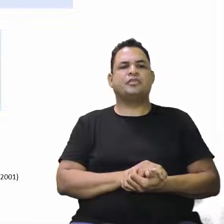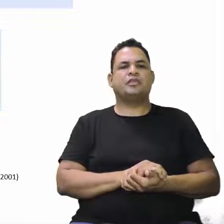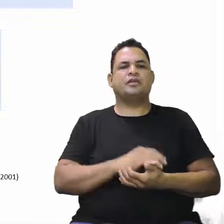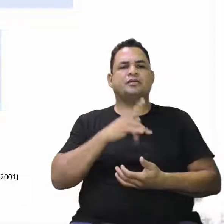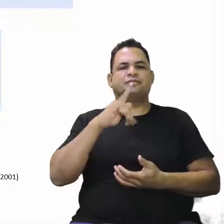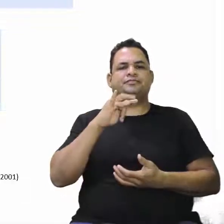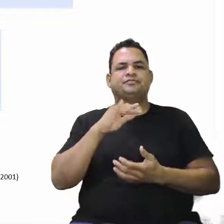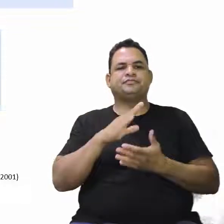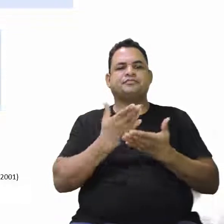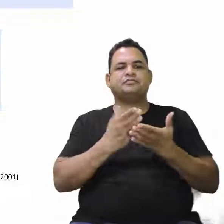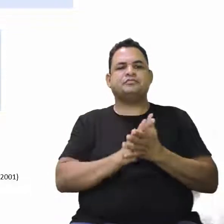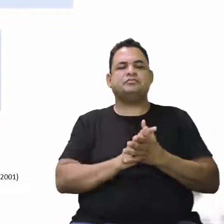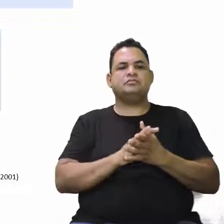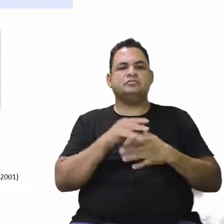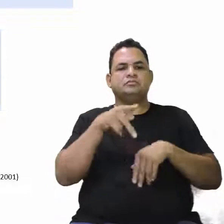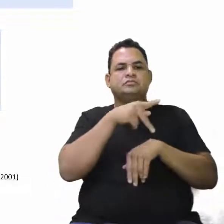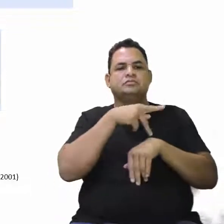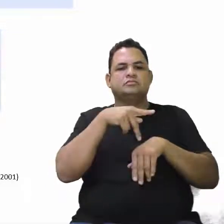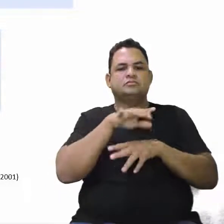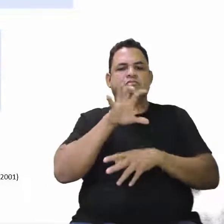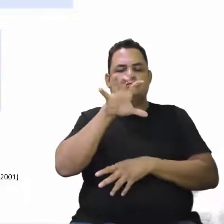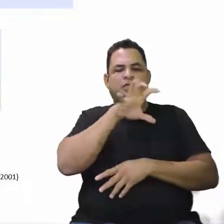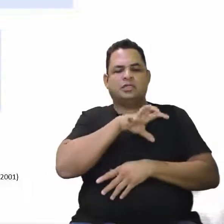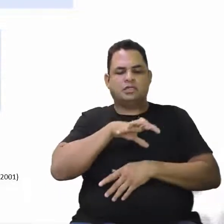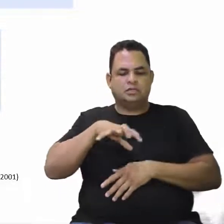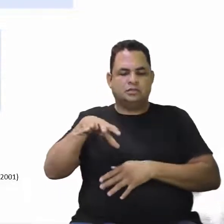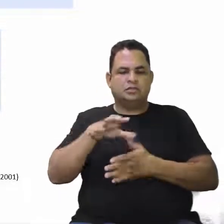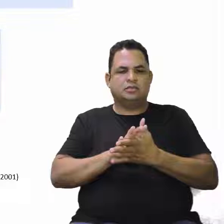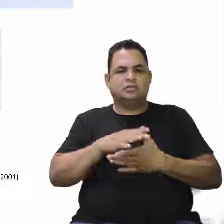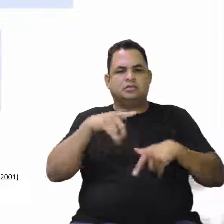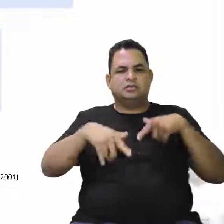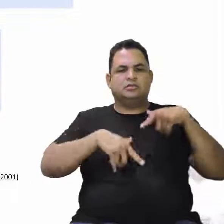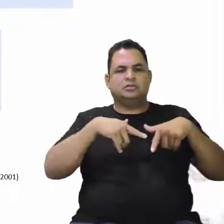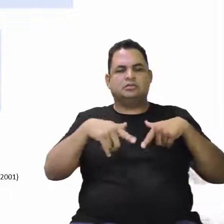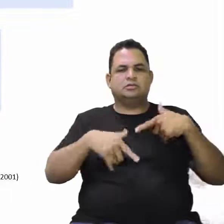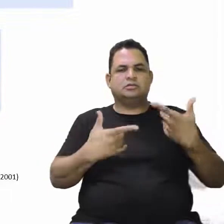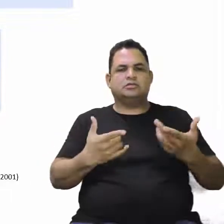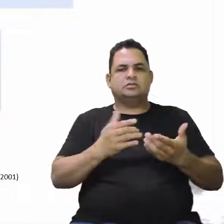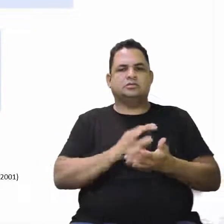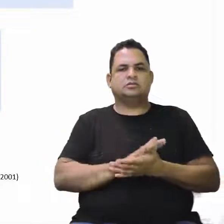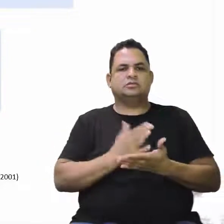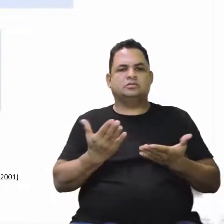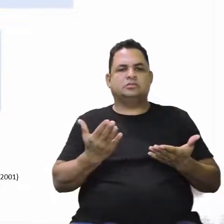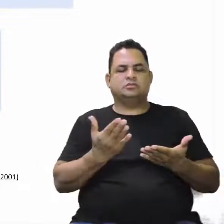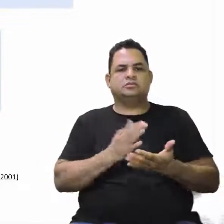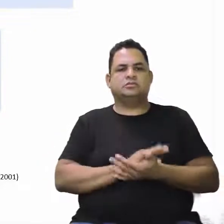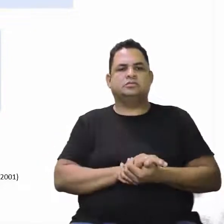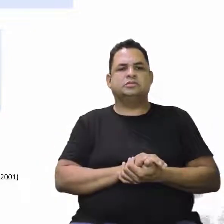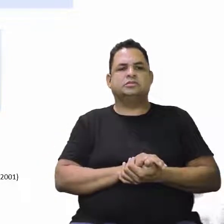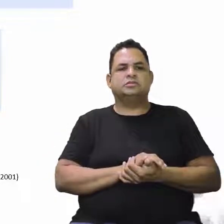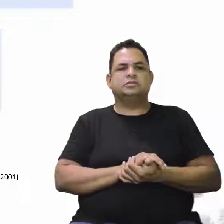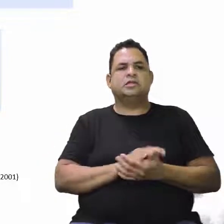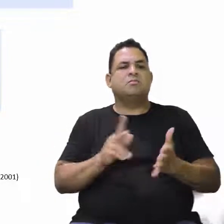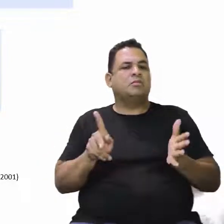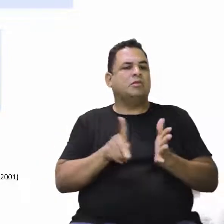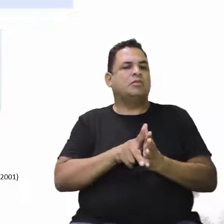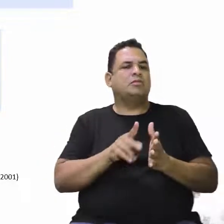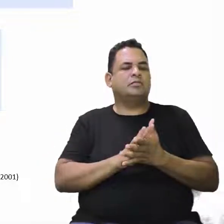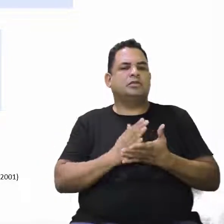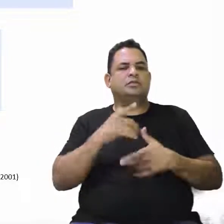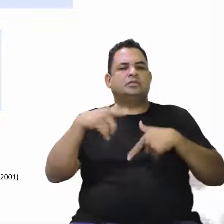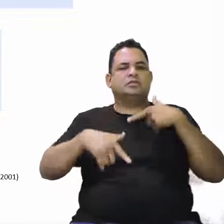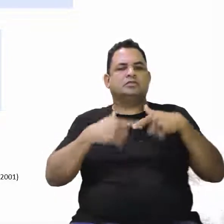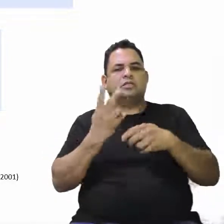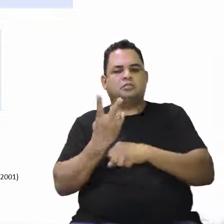PEA é a população de um país ou região que trabalha, que está apta para o trabalho, ou está